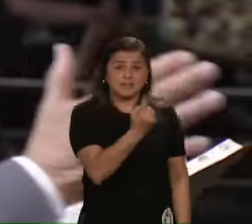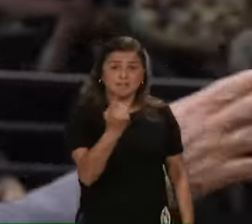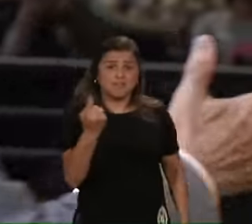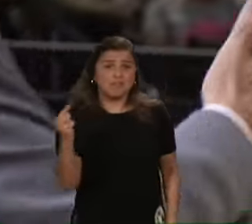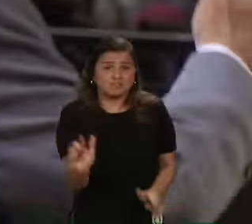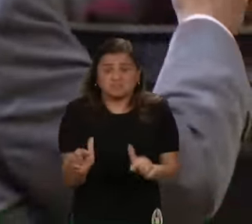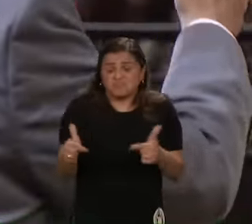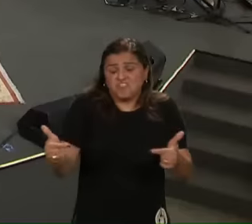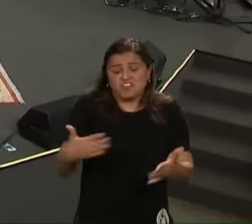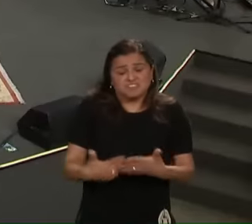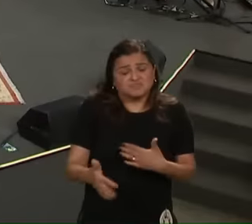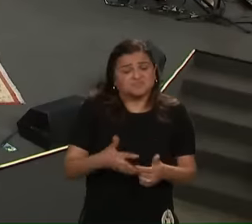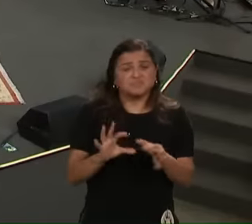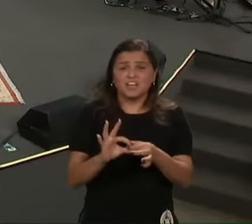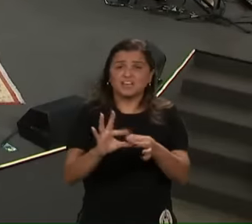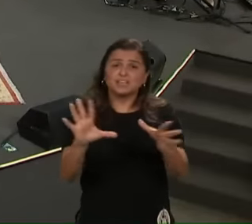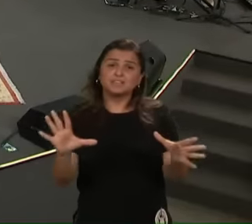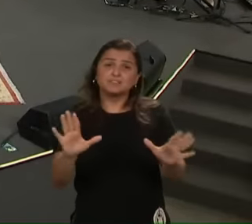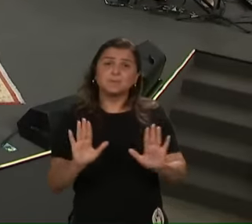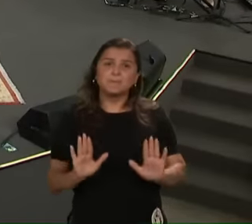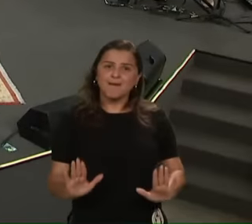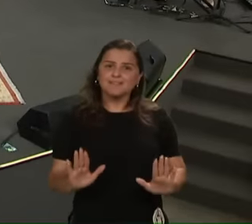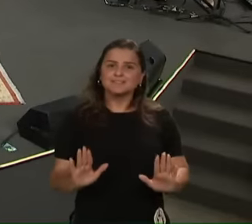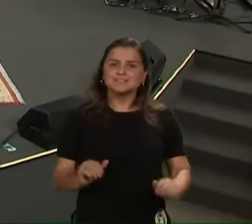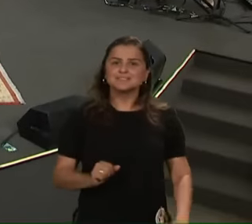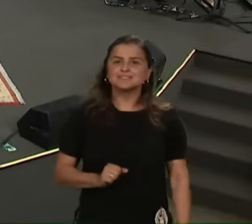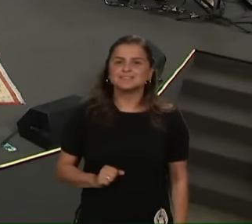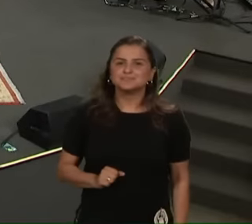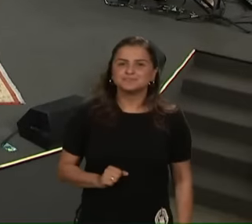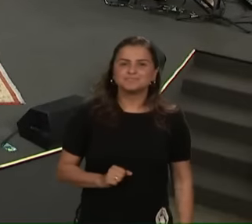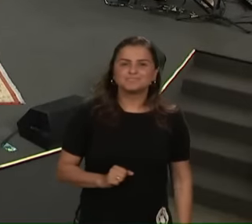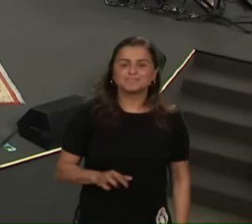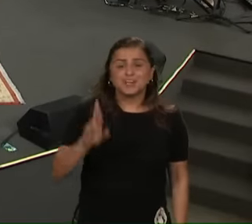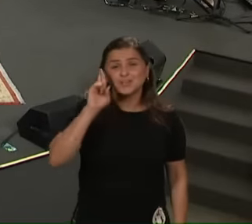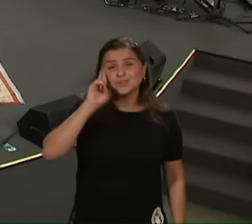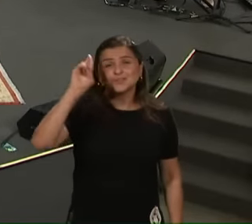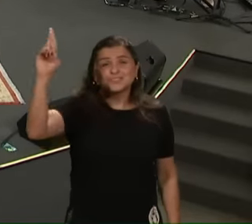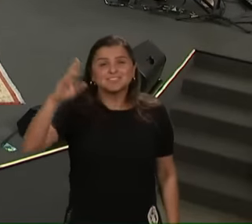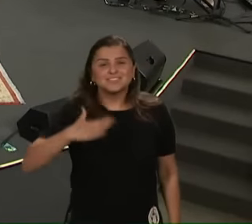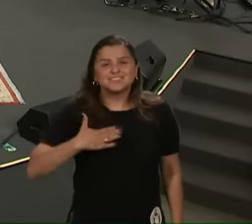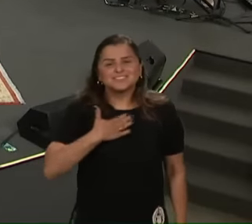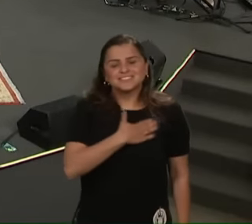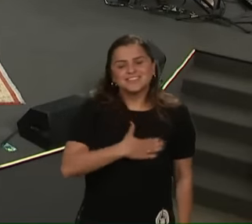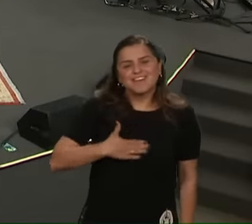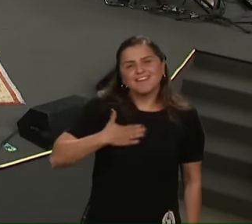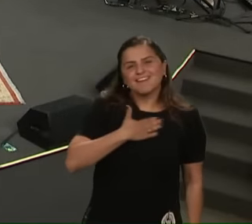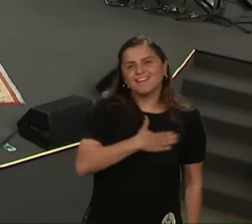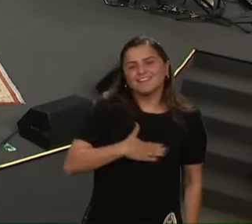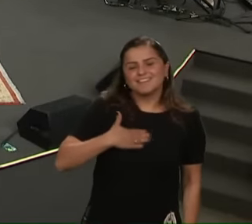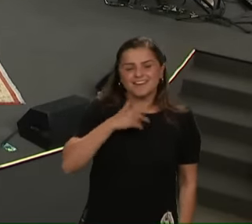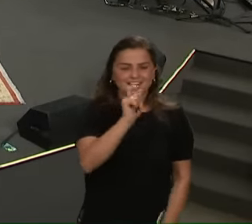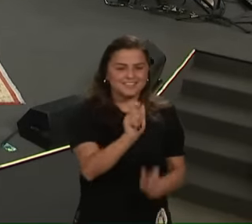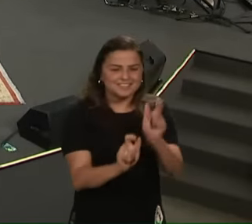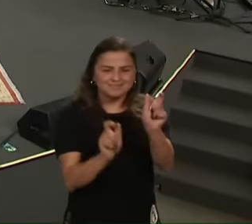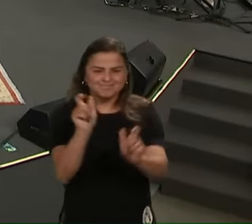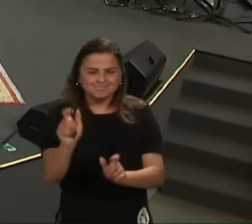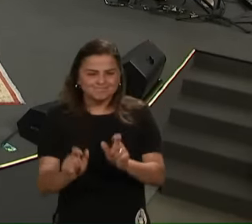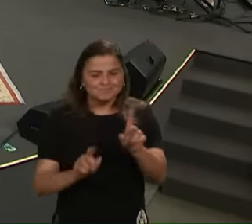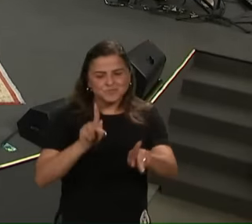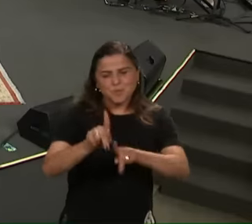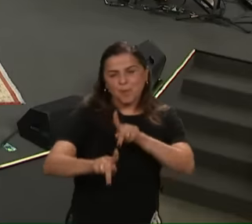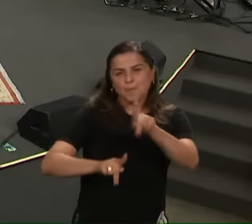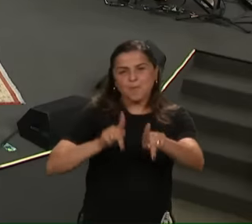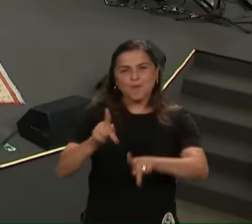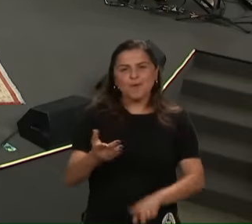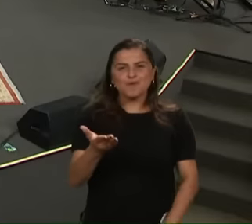isso. Então nós temos, porque o Senhor se agrada do seu povo. Se agrada do seu